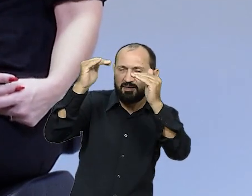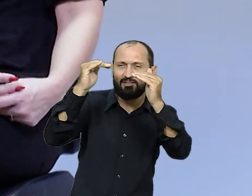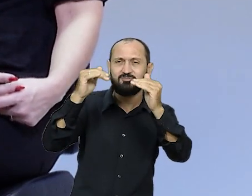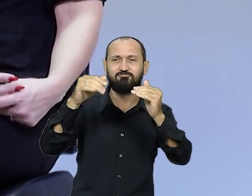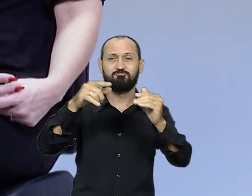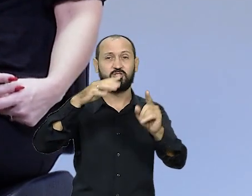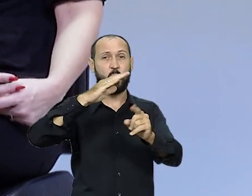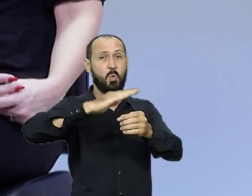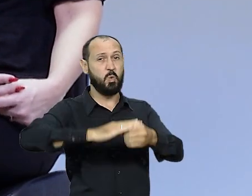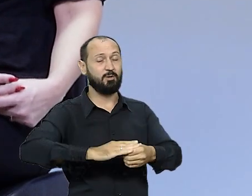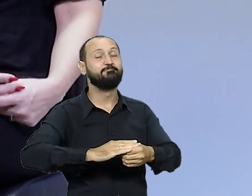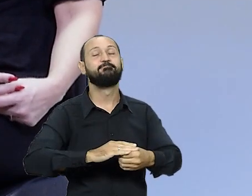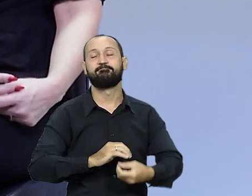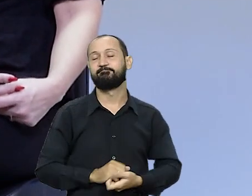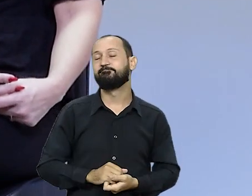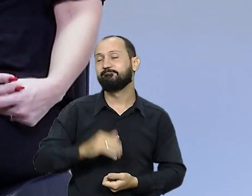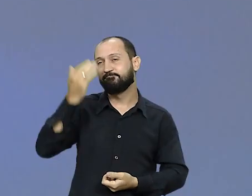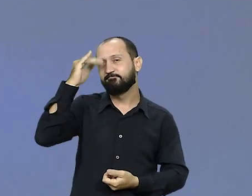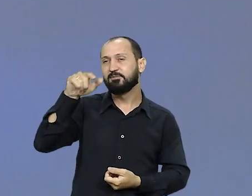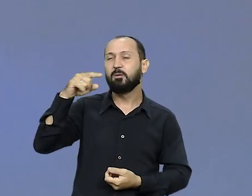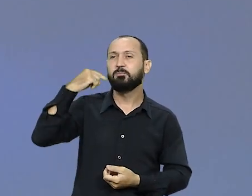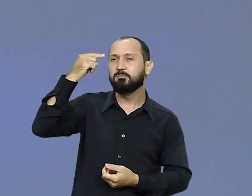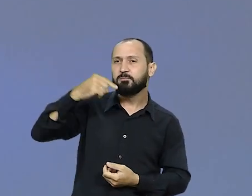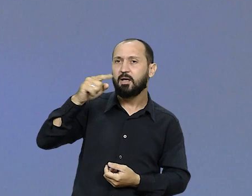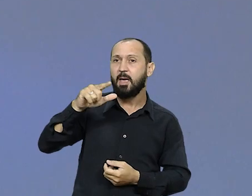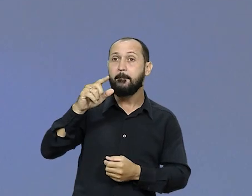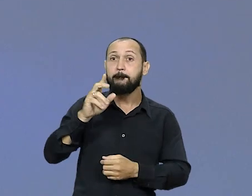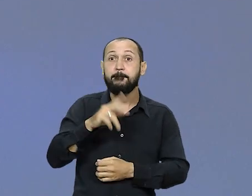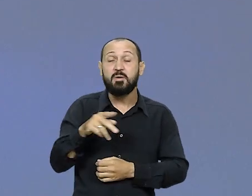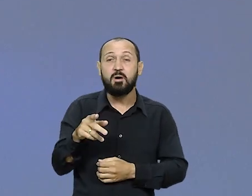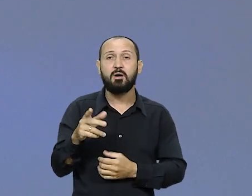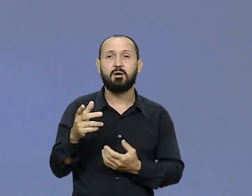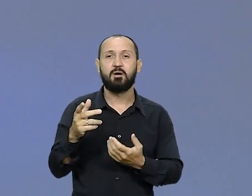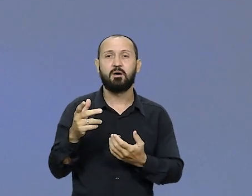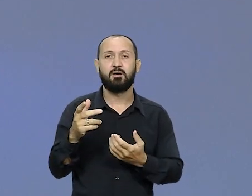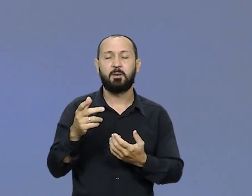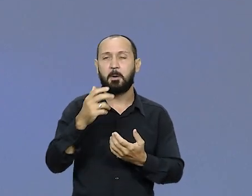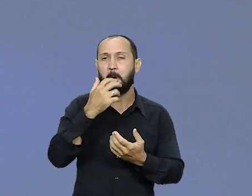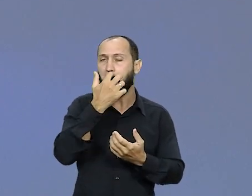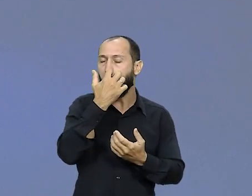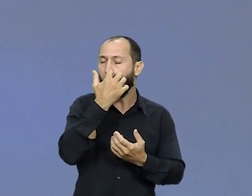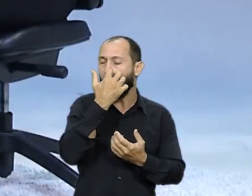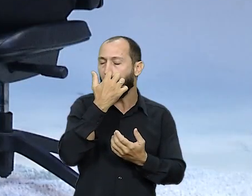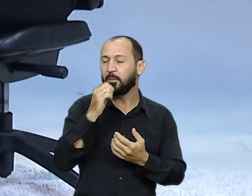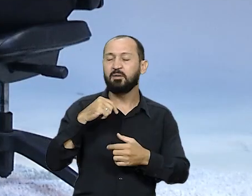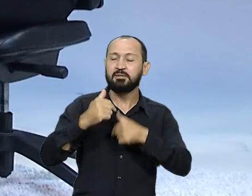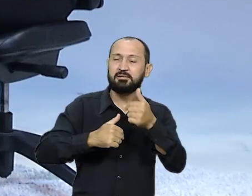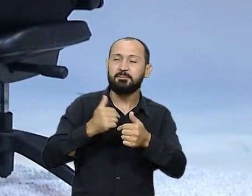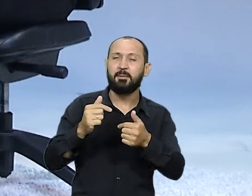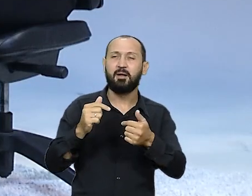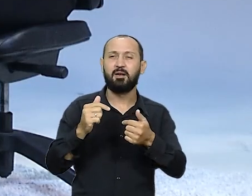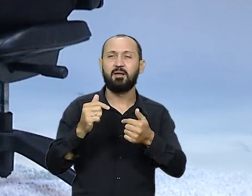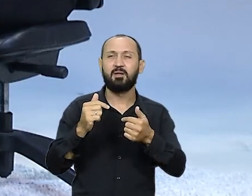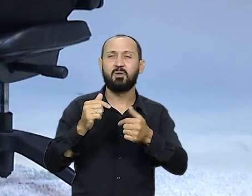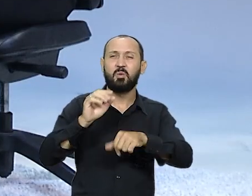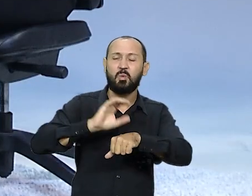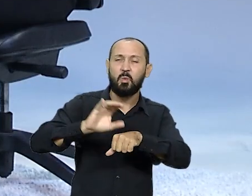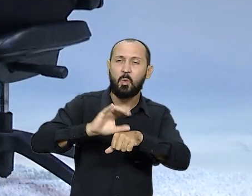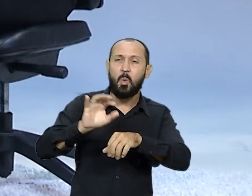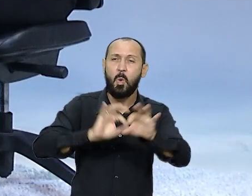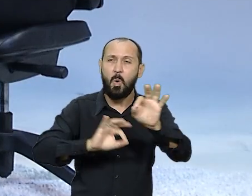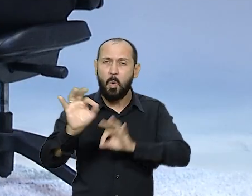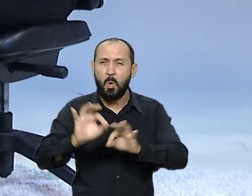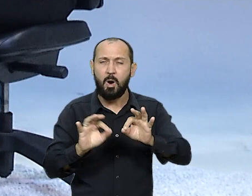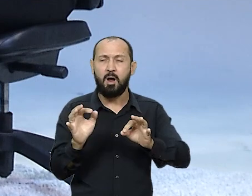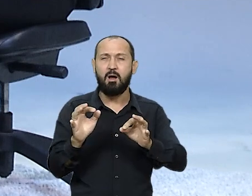de imposição. Entendi. Além de advogada, você também é professora de direito, né? Isso. Atua nos